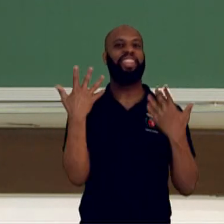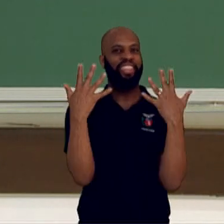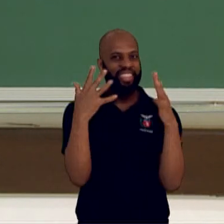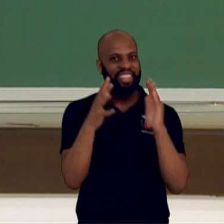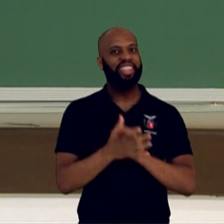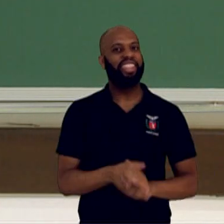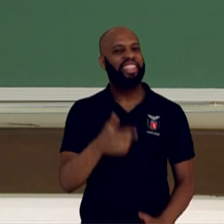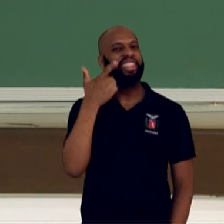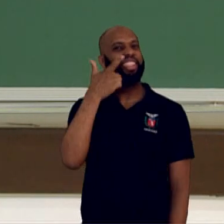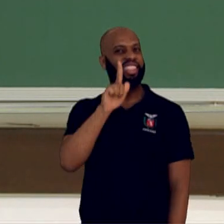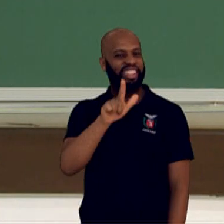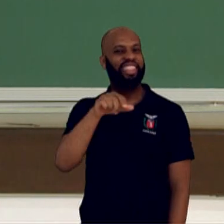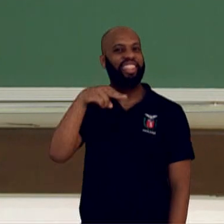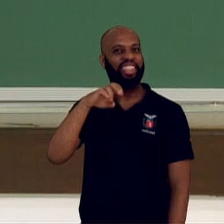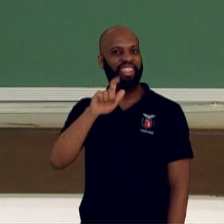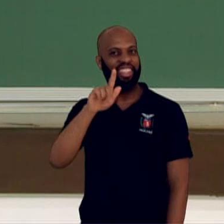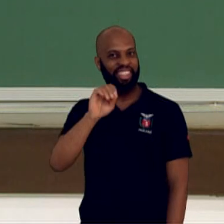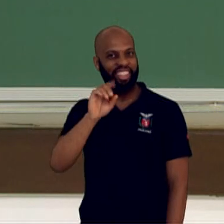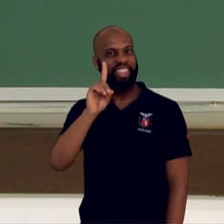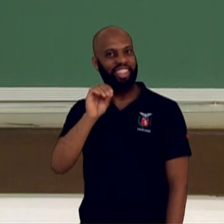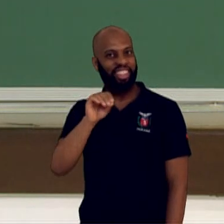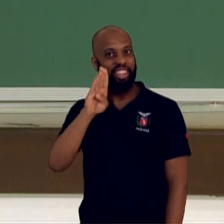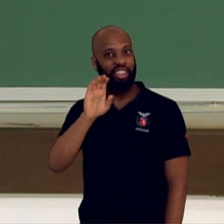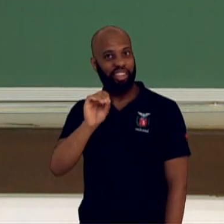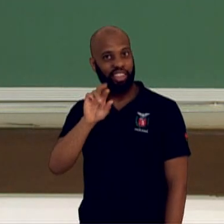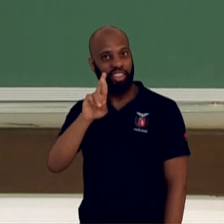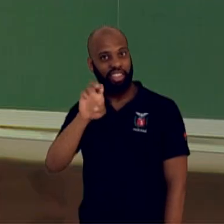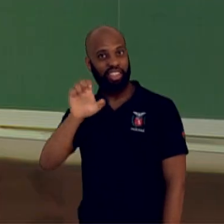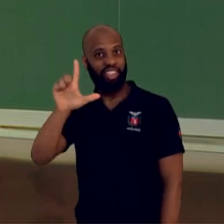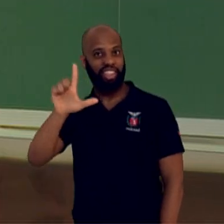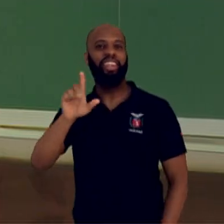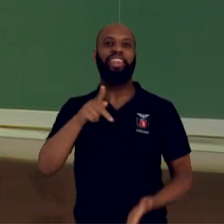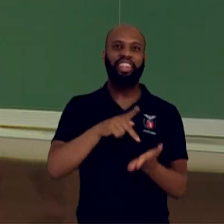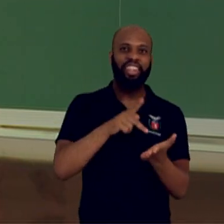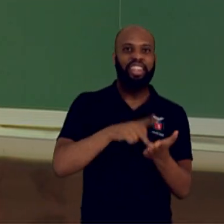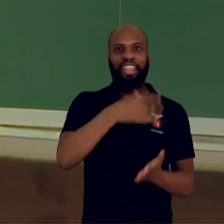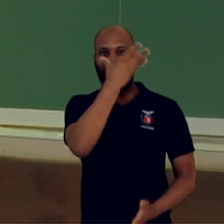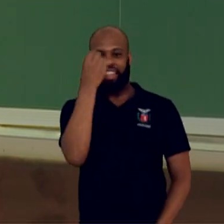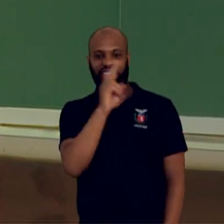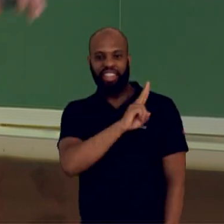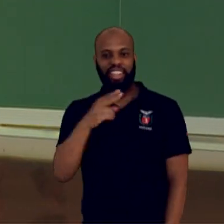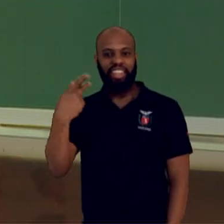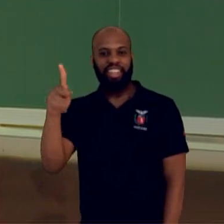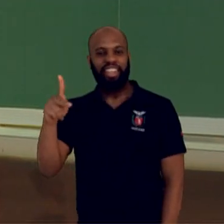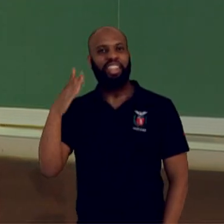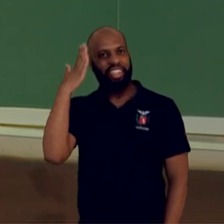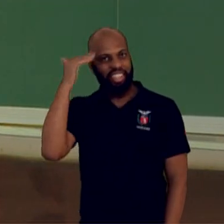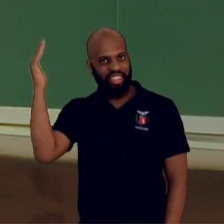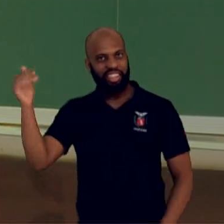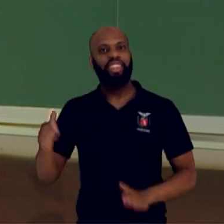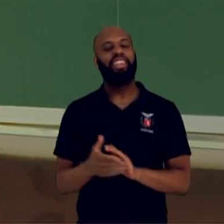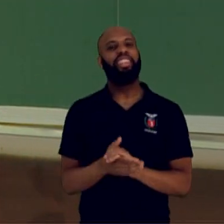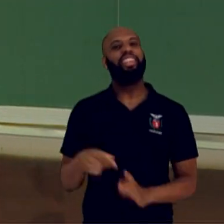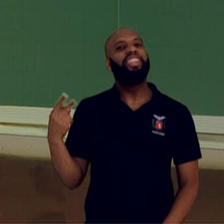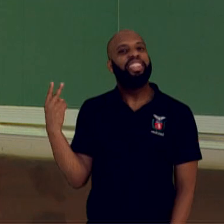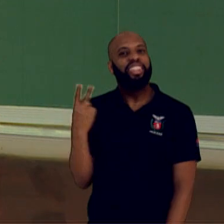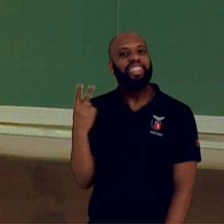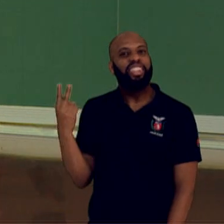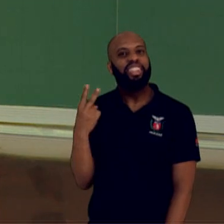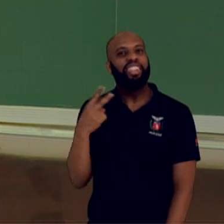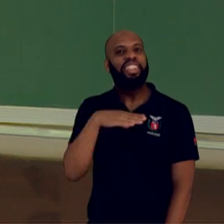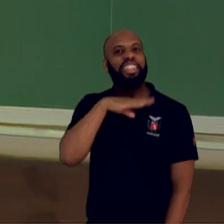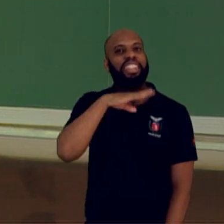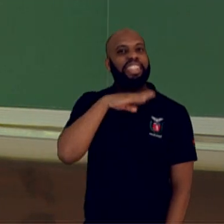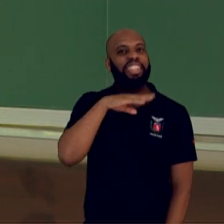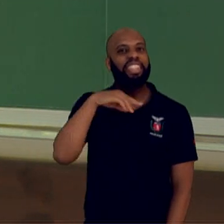lembrou, né? Neguinho do Borel. Muito... A prof já estava esquecendo o nome do artista, olha só. Então, olha só, esses dois aqui, a Anitta e o